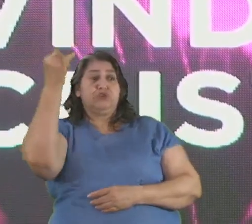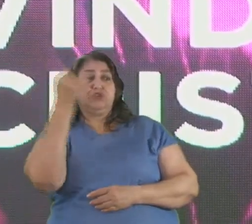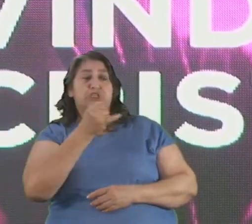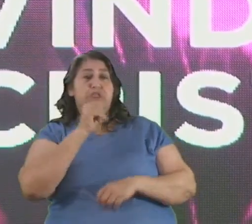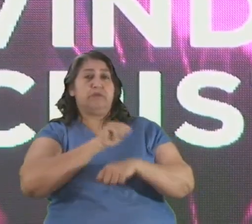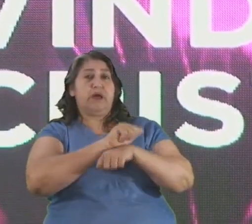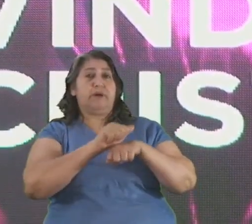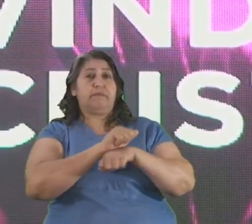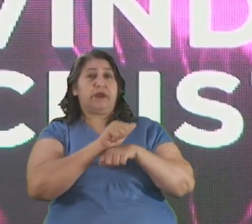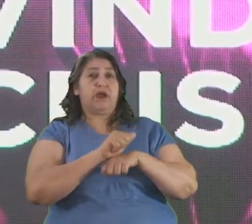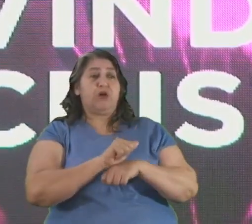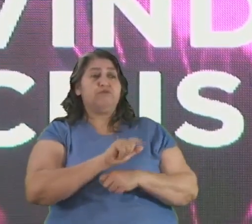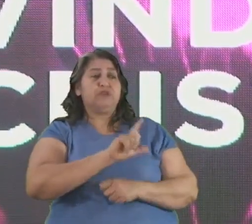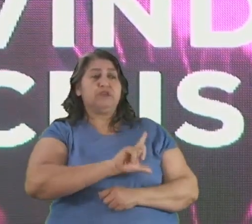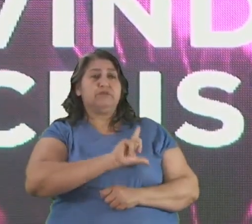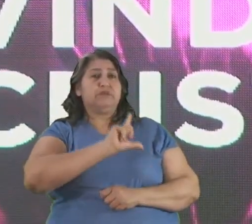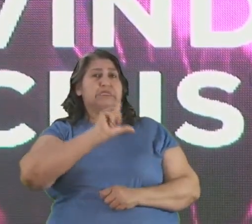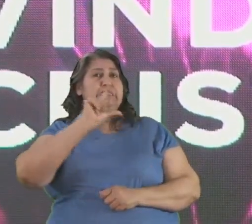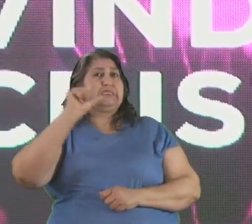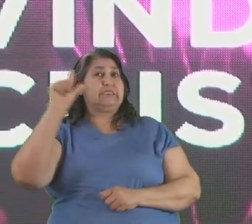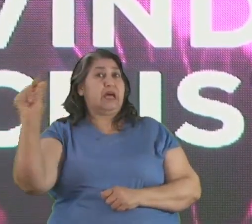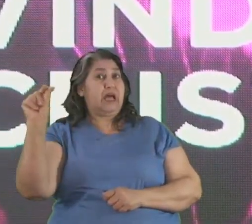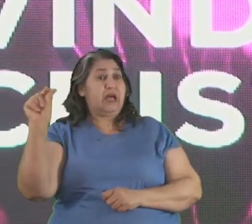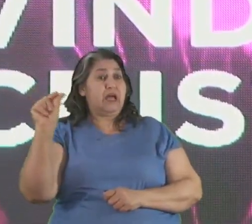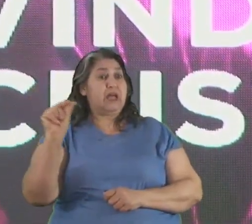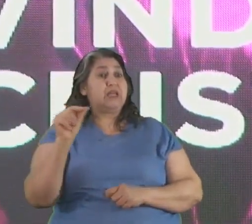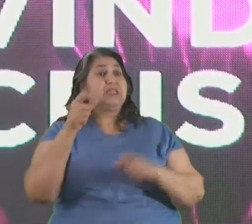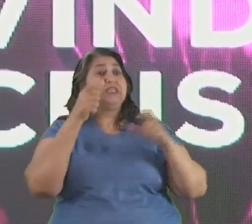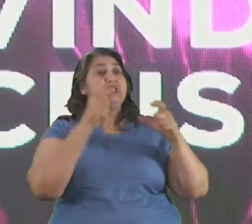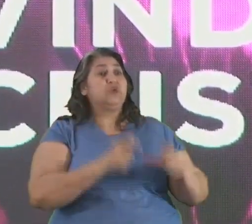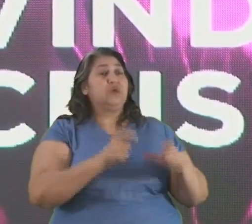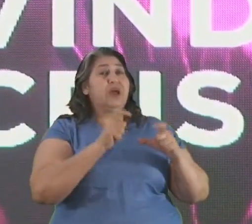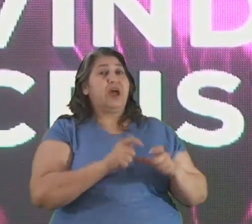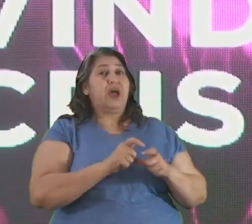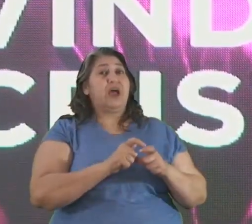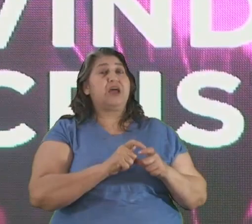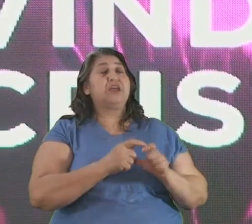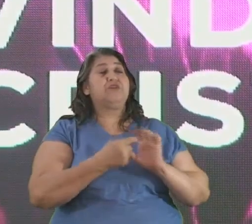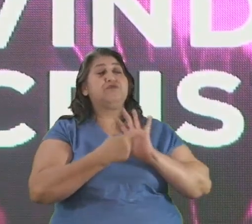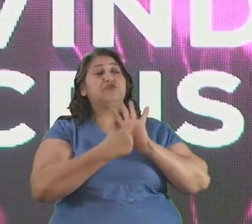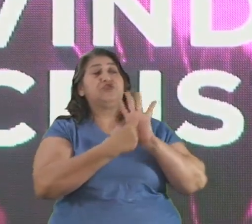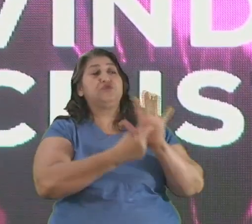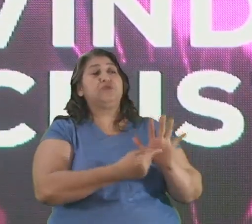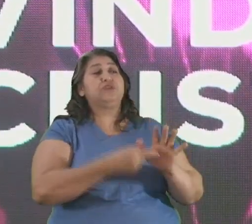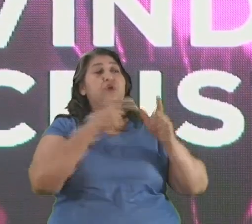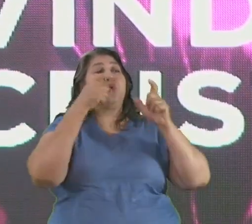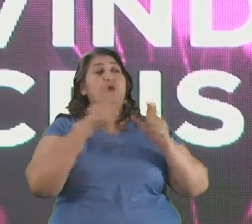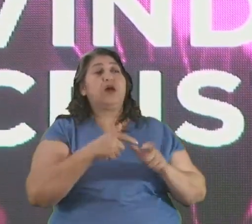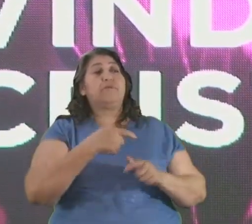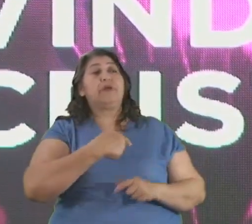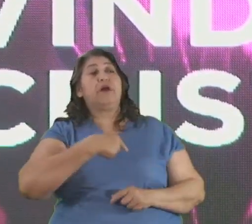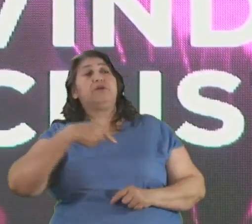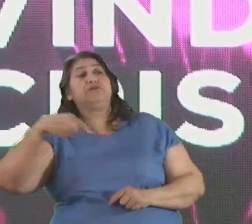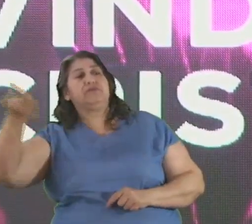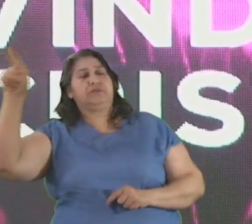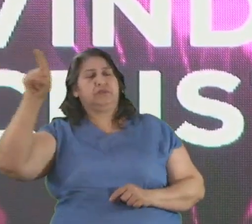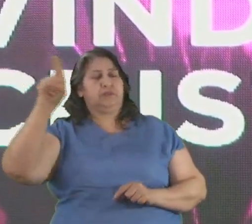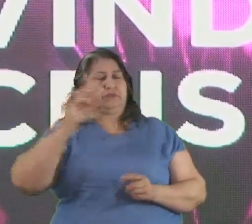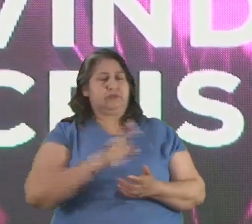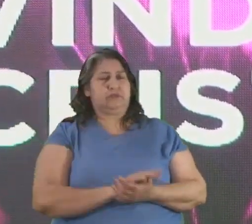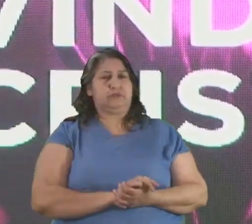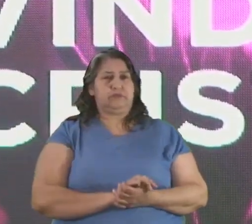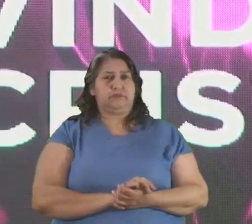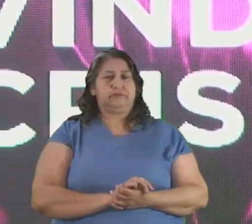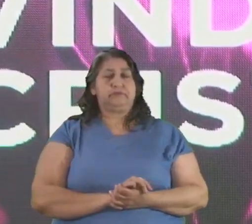terra, do meio da sua parentela, para uma terra que eu lhe mostrarei. Todos